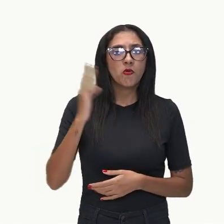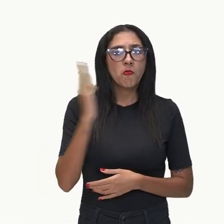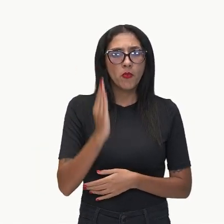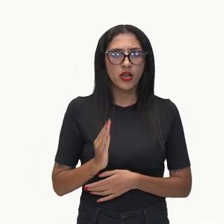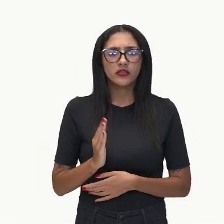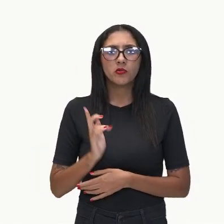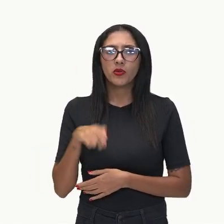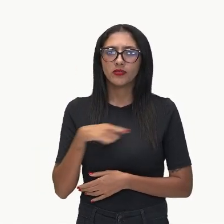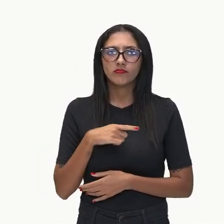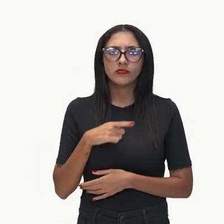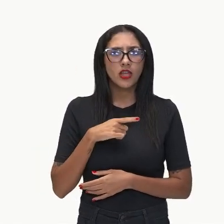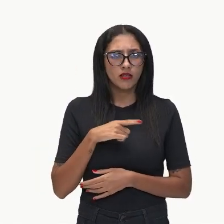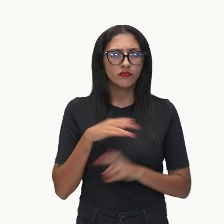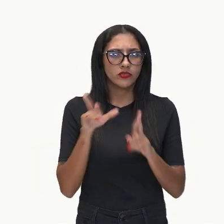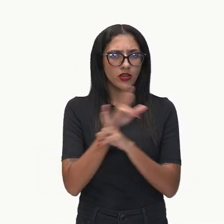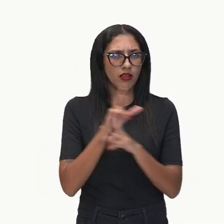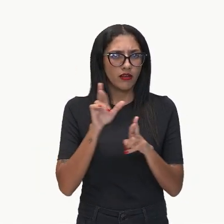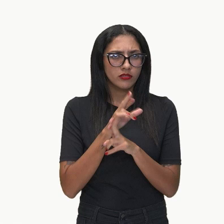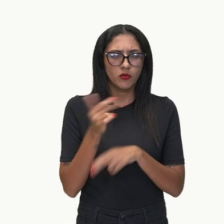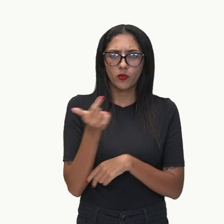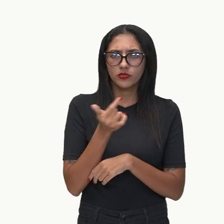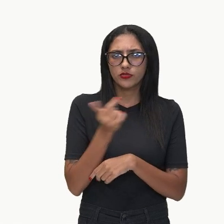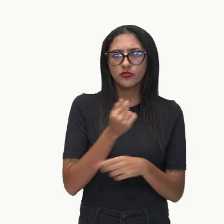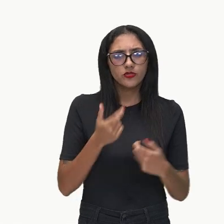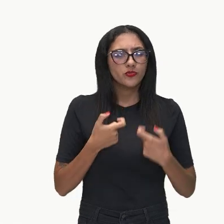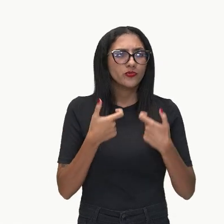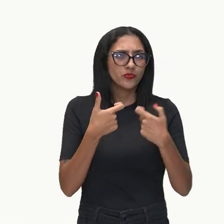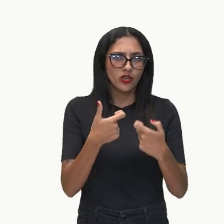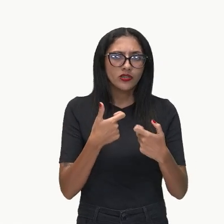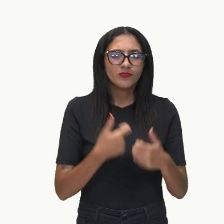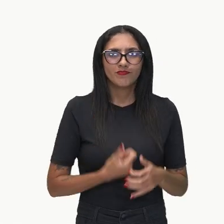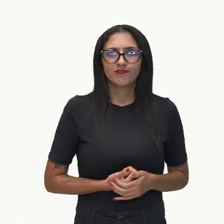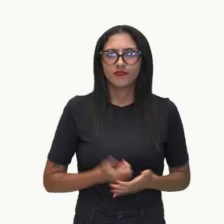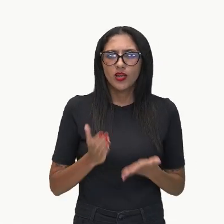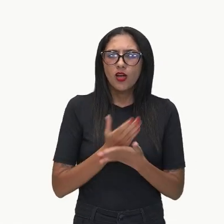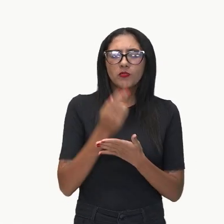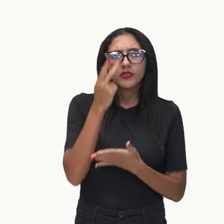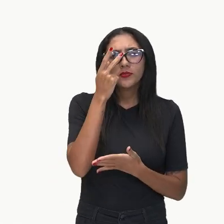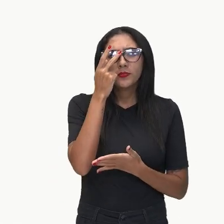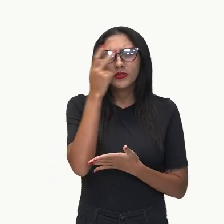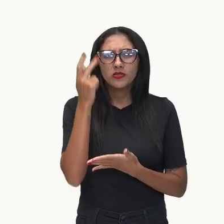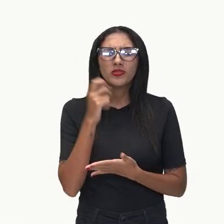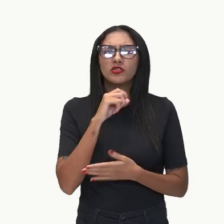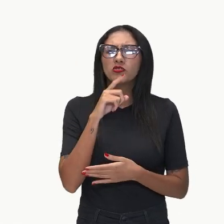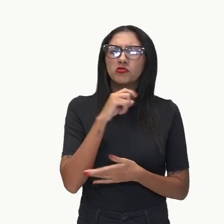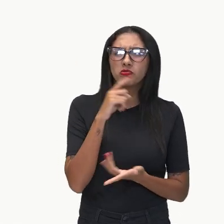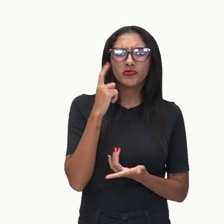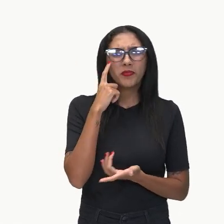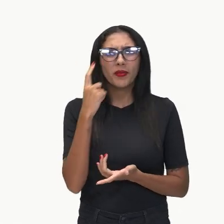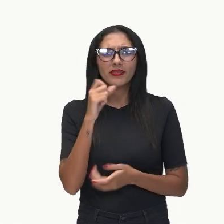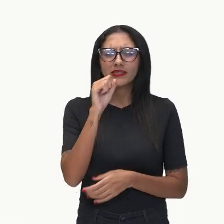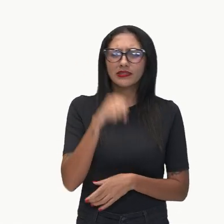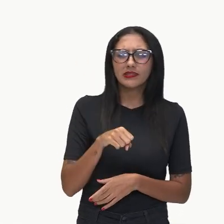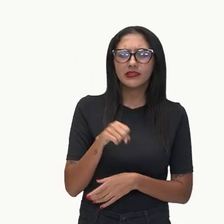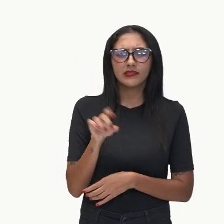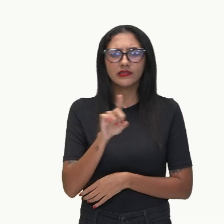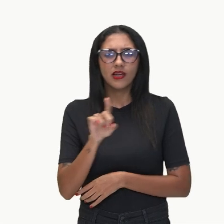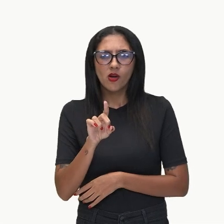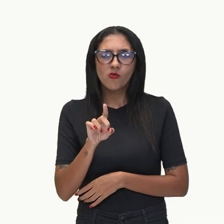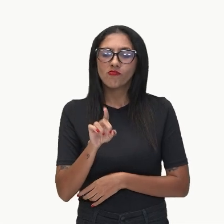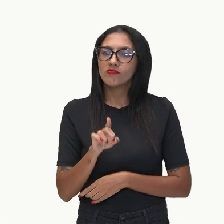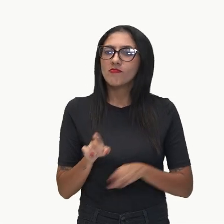lutou realmente lá na Segunda Guerra Mundial, né? Então as pessoas perguntam se lutou, se não lutou, e aí nós temos